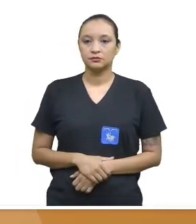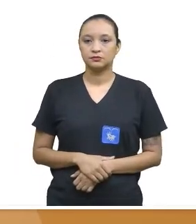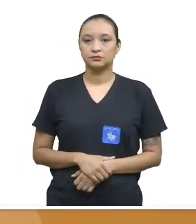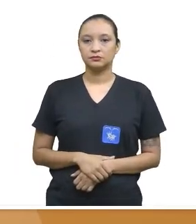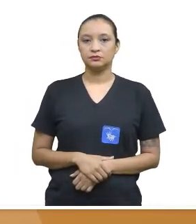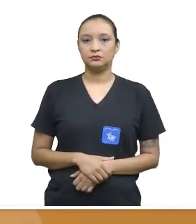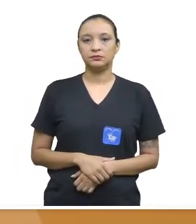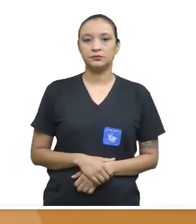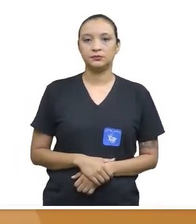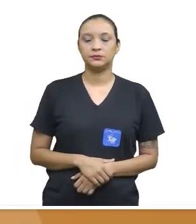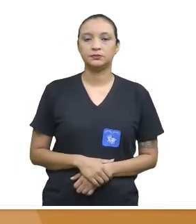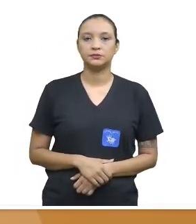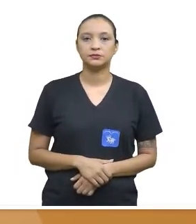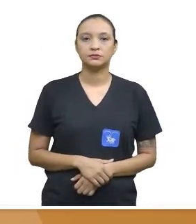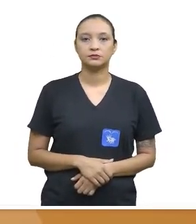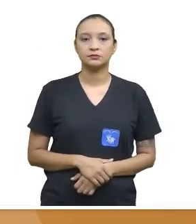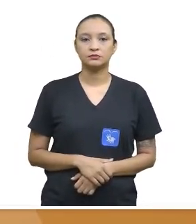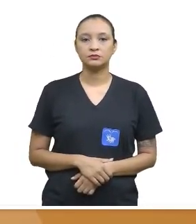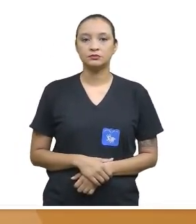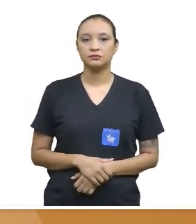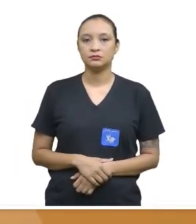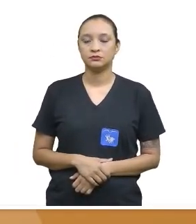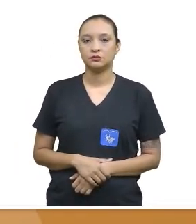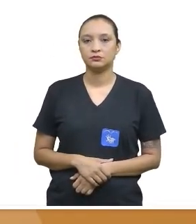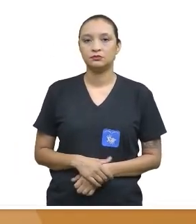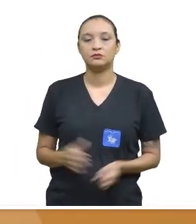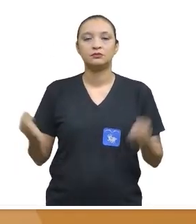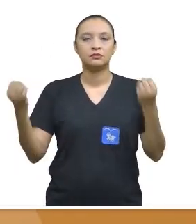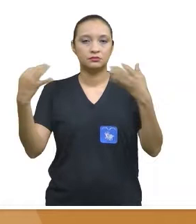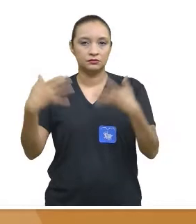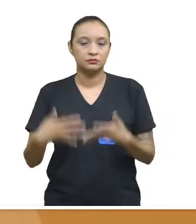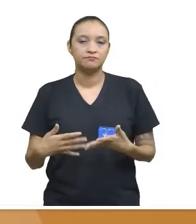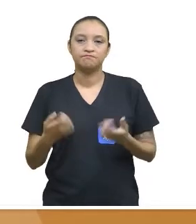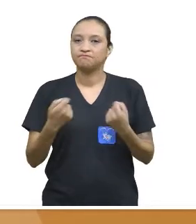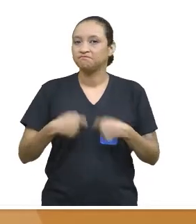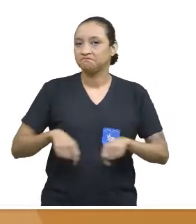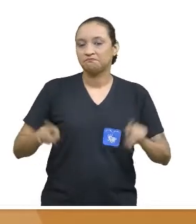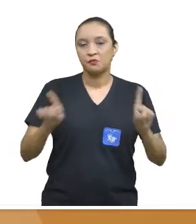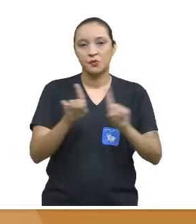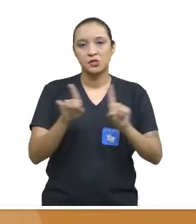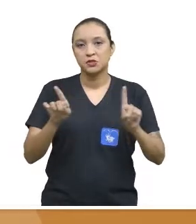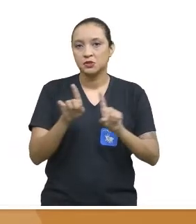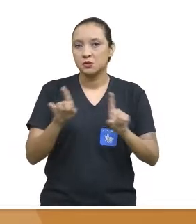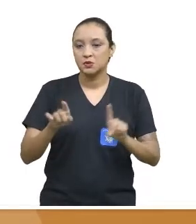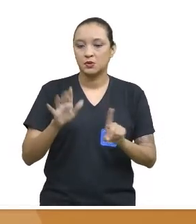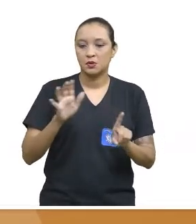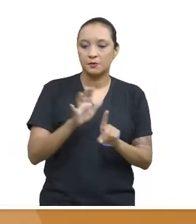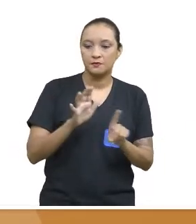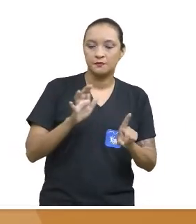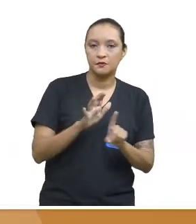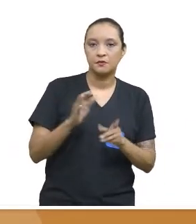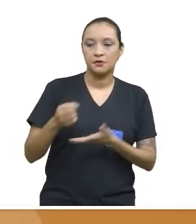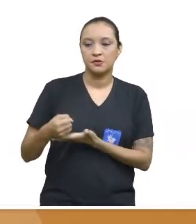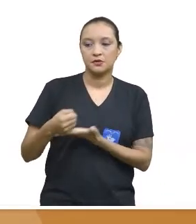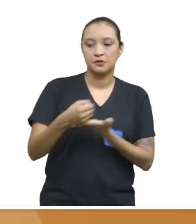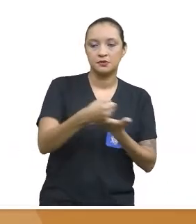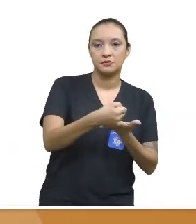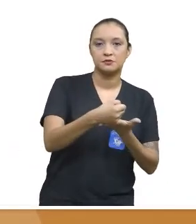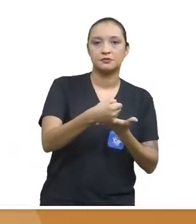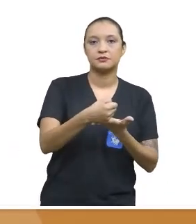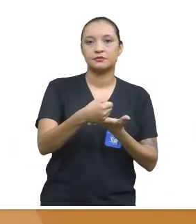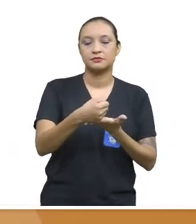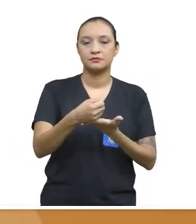Afinal, mostrou-se desnecessária. Como eu falei a vocês, não foi necessária a presença ou a intervenção ou a ajuda, podemos dizer